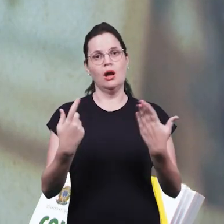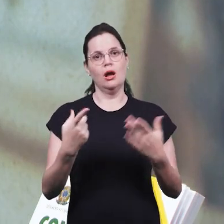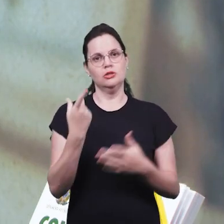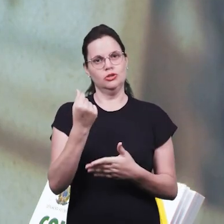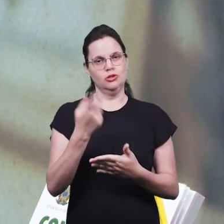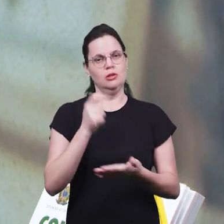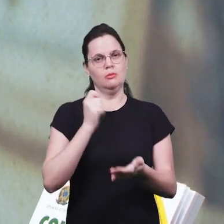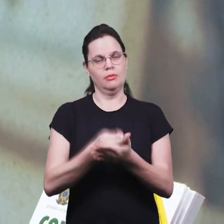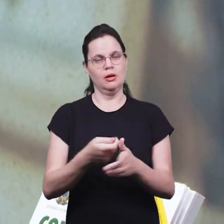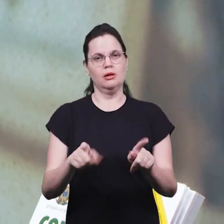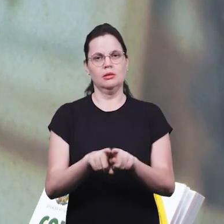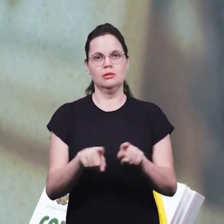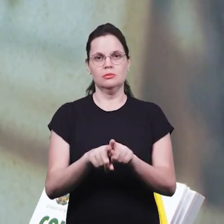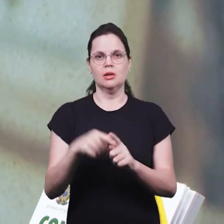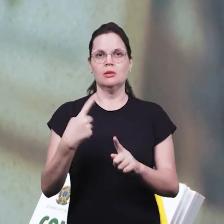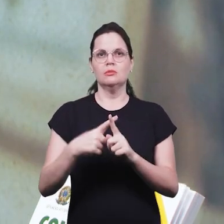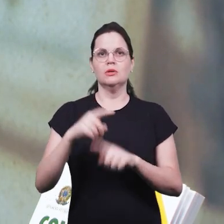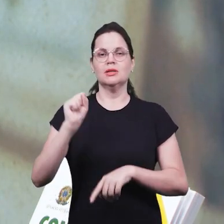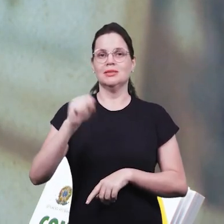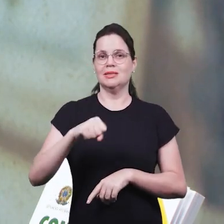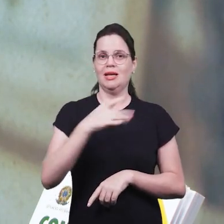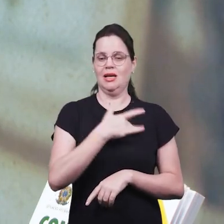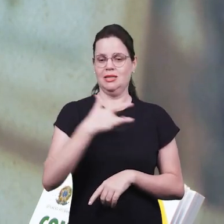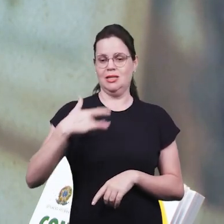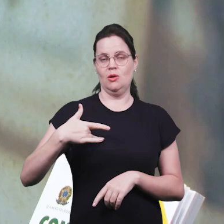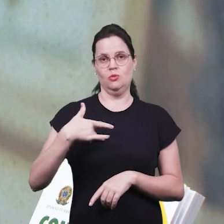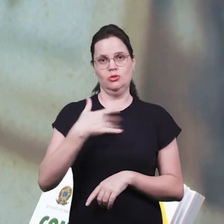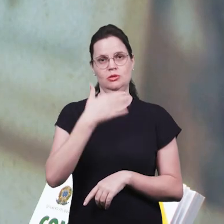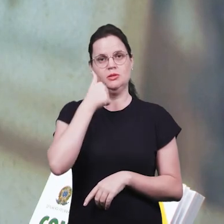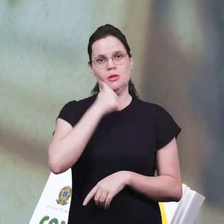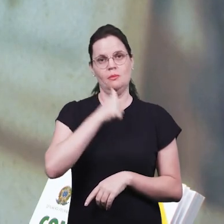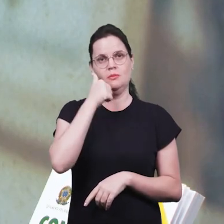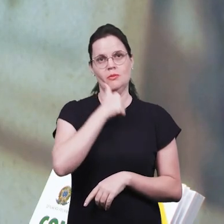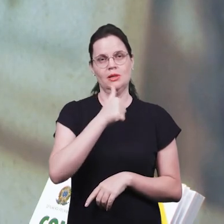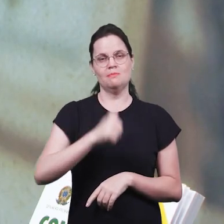sim, circunstâncias onde que a saúde da mulher